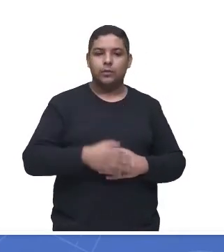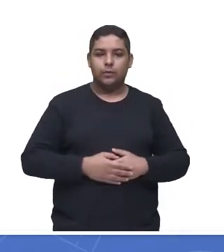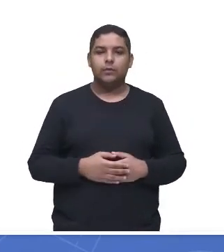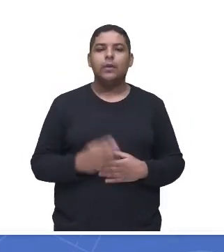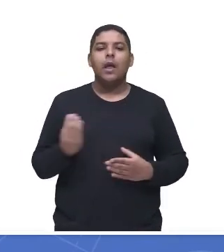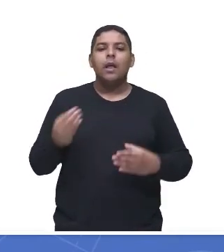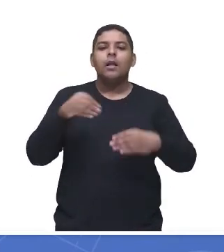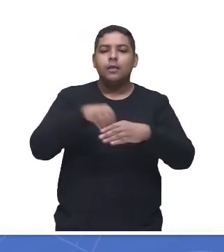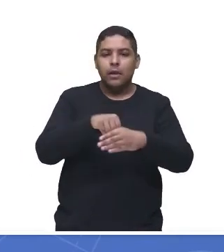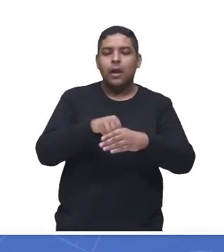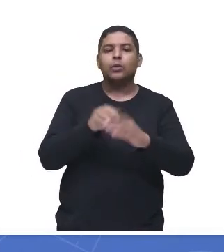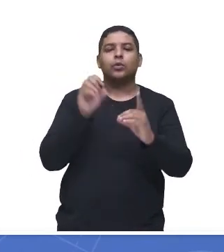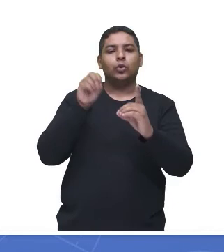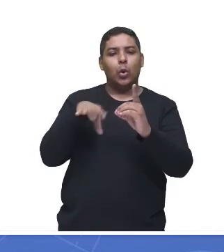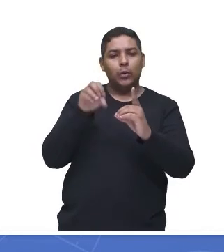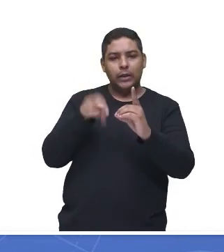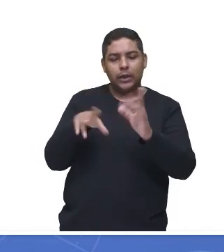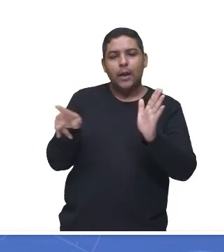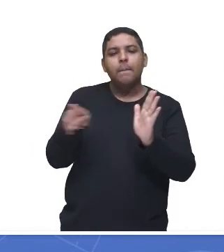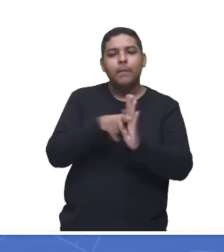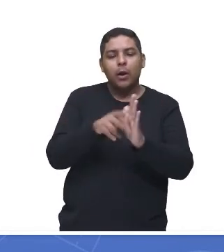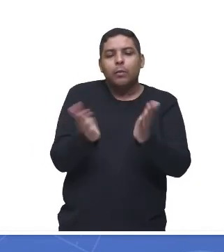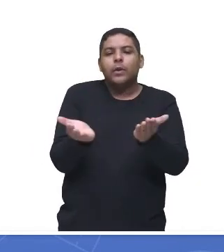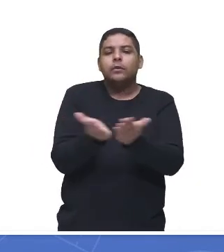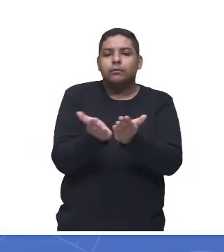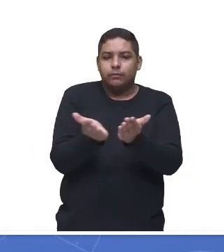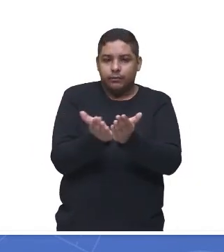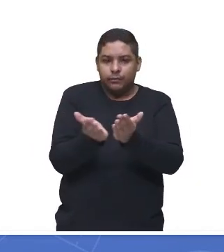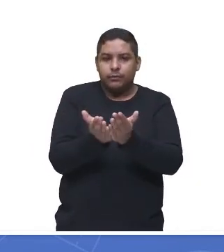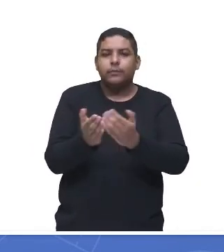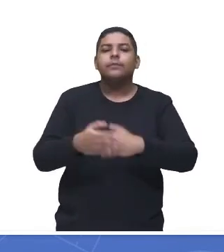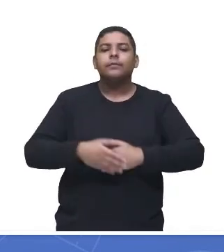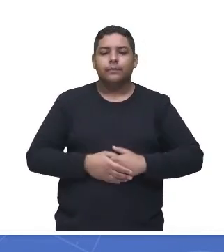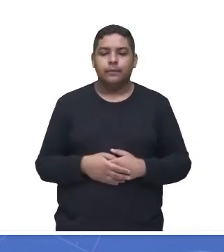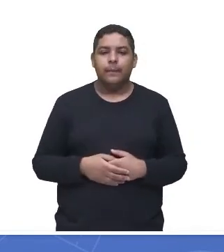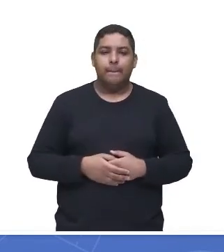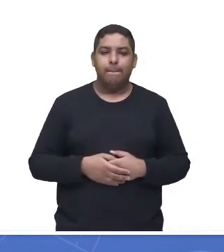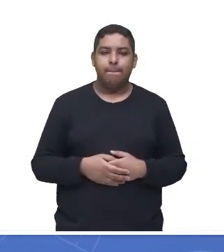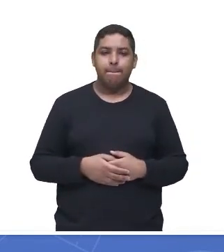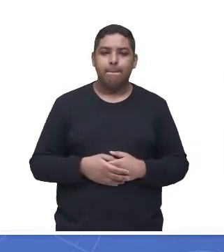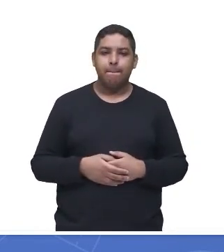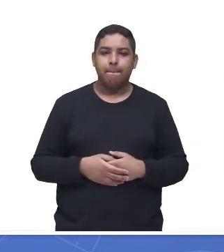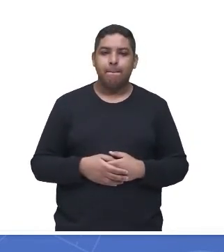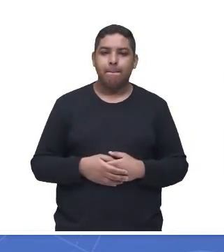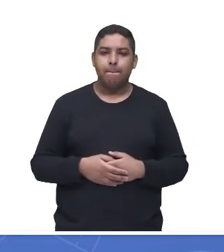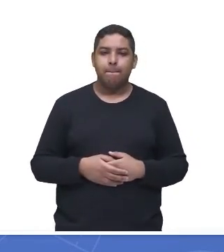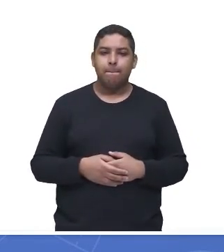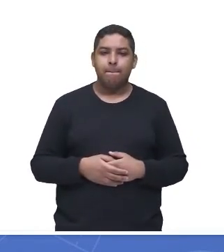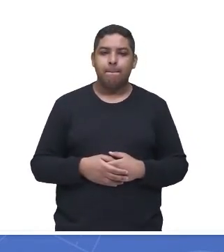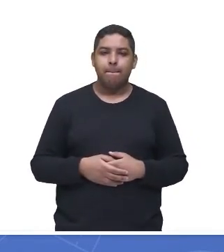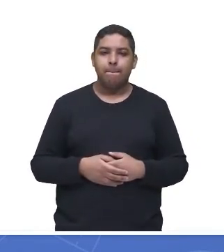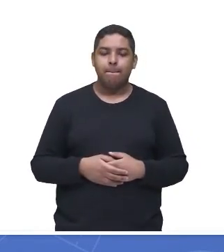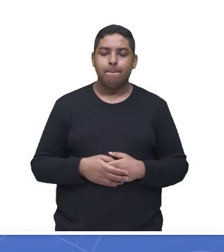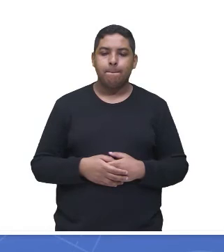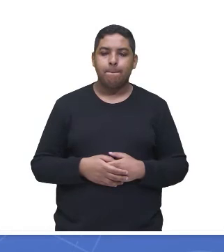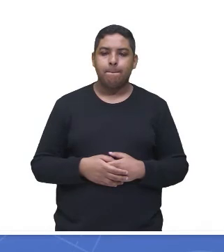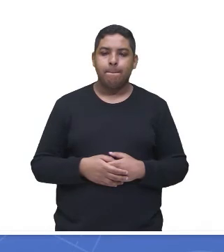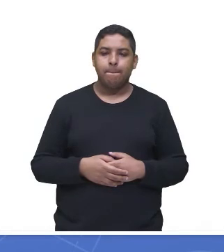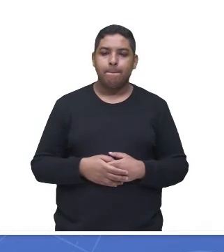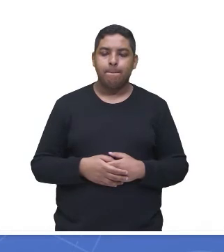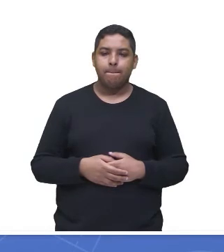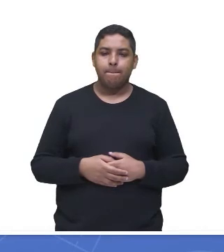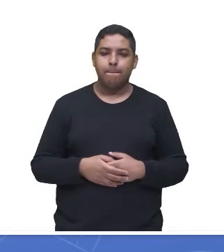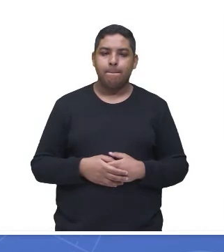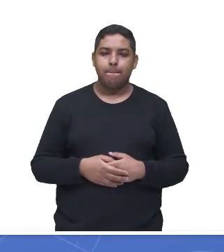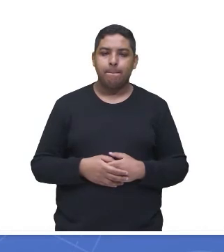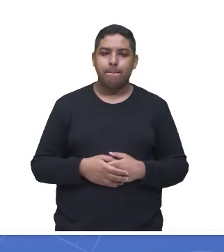uma doutrina, dentro de uma denominação, né, que é o cristianismo. Tá certo? Ainda